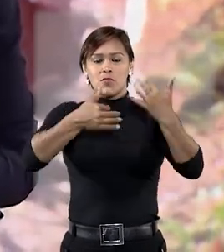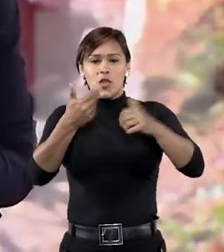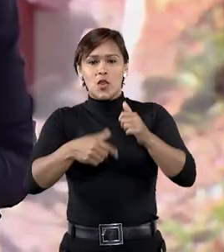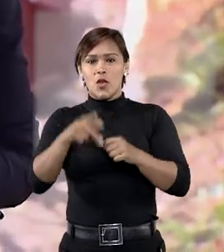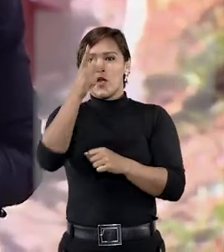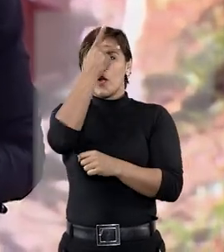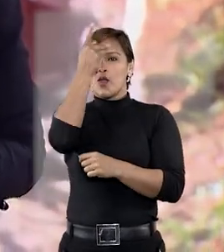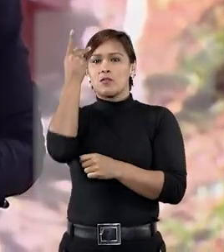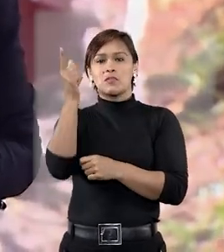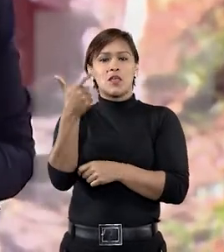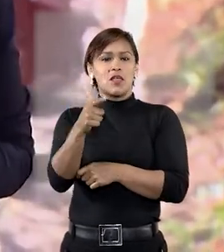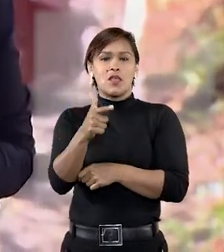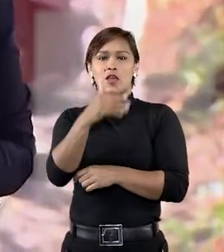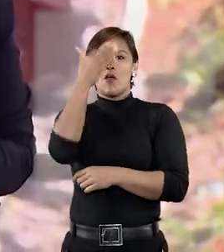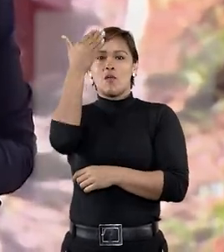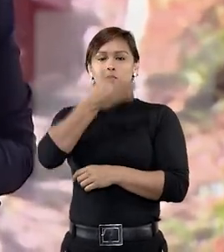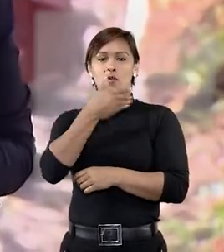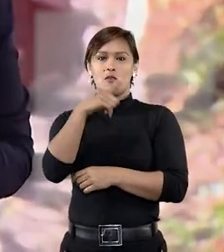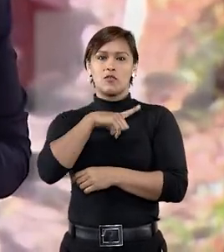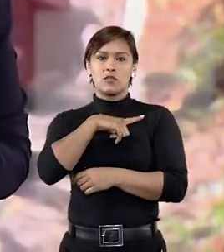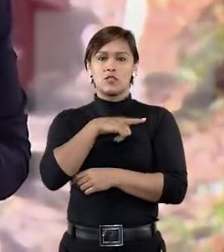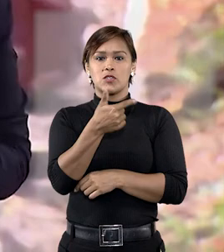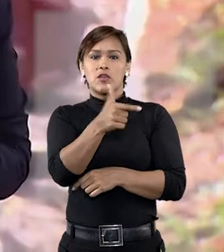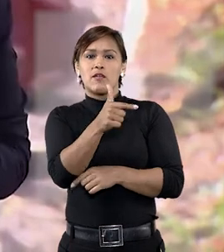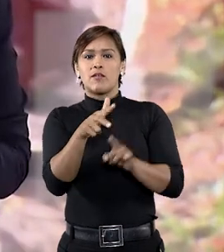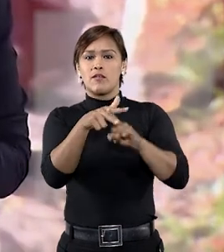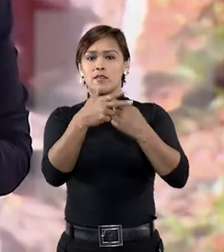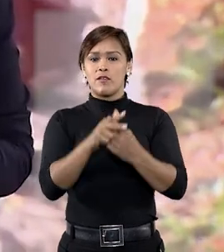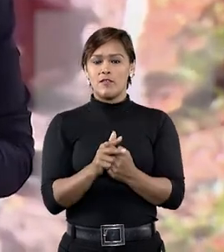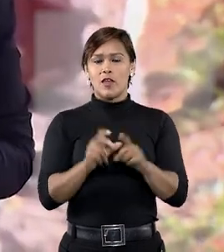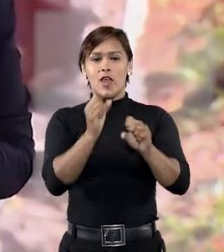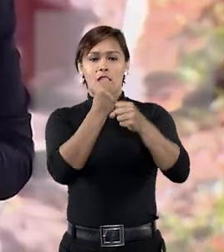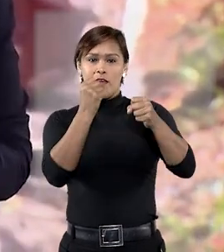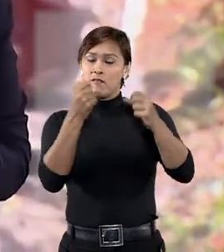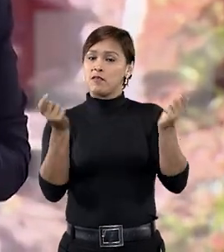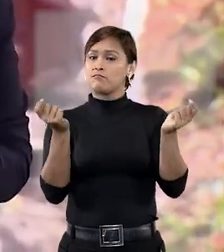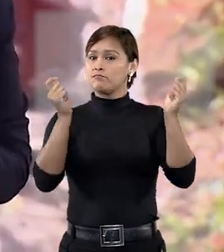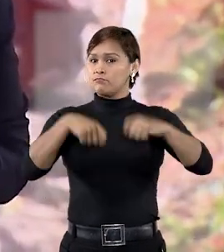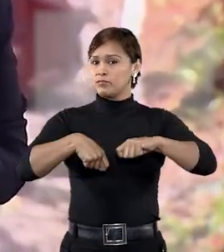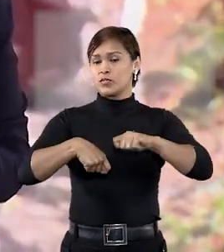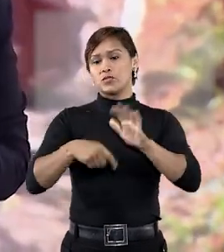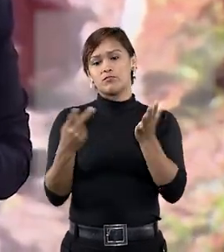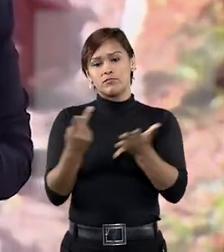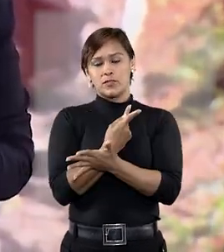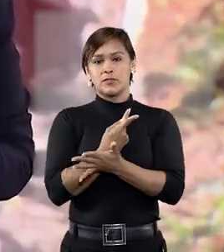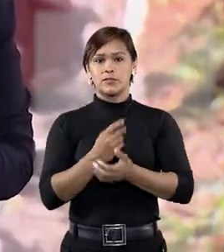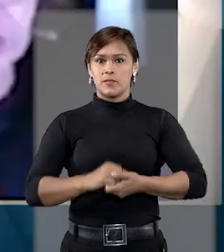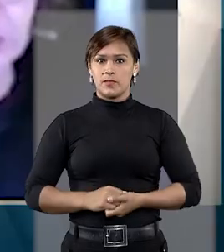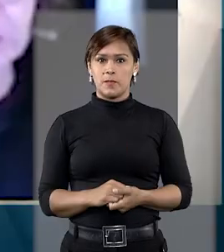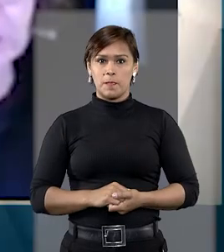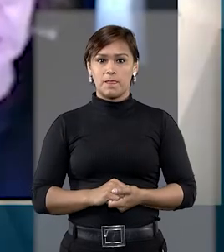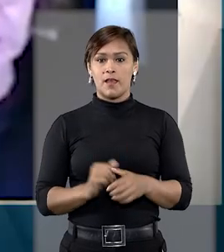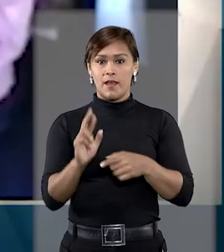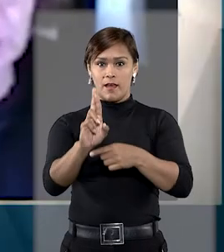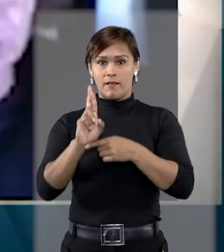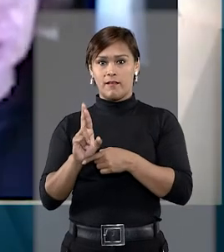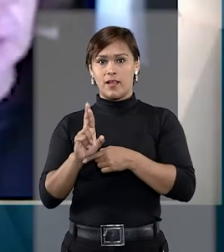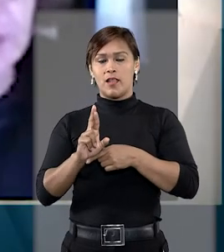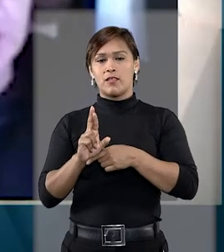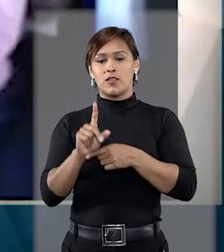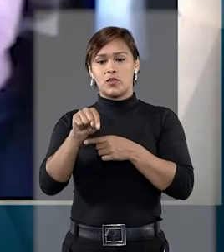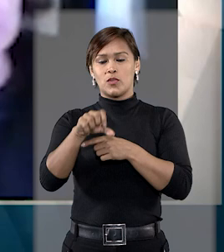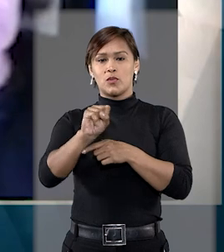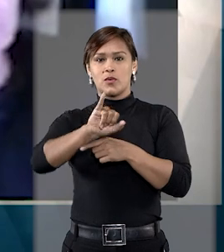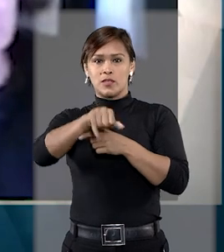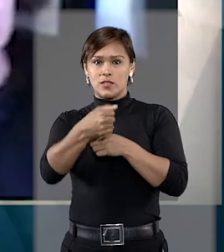de que o consumidor não comprovou a existência de defeito de fabricação que pudesse ter causado o sinistro. A relatora do recurso